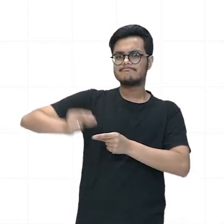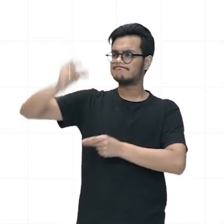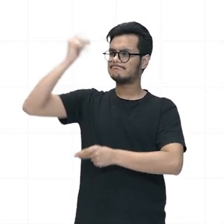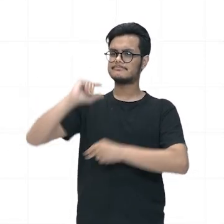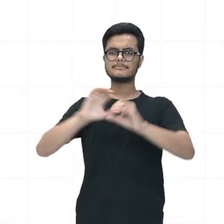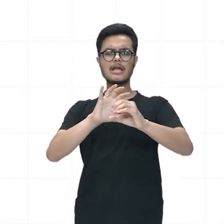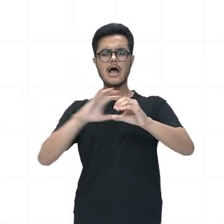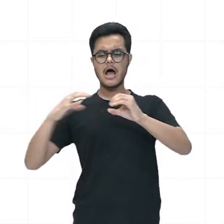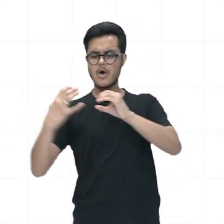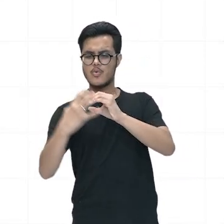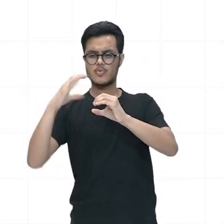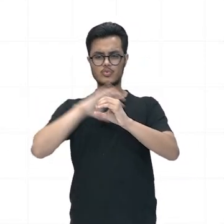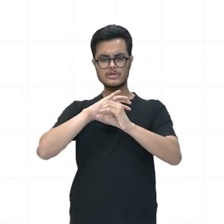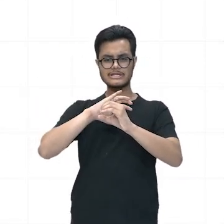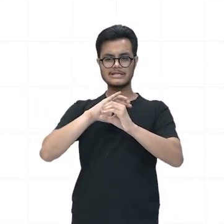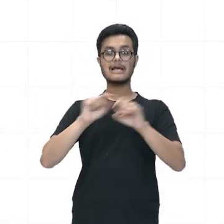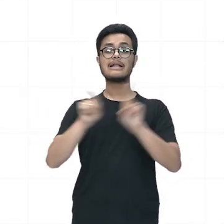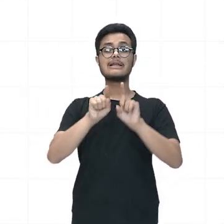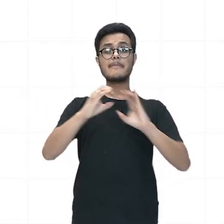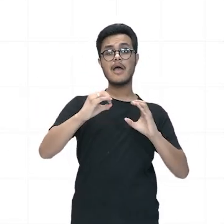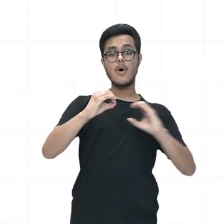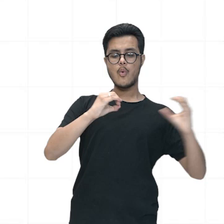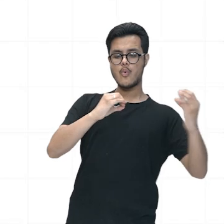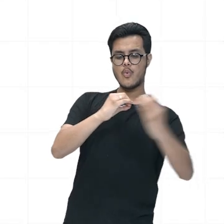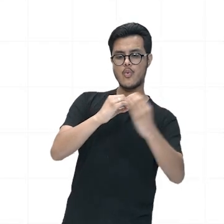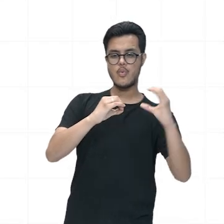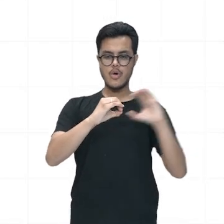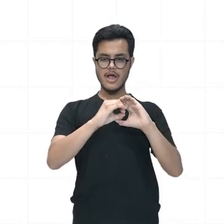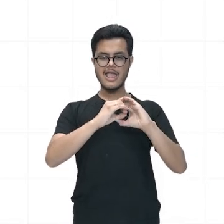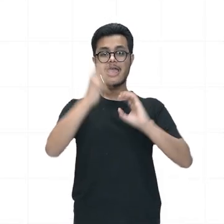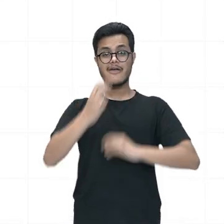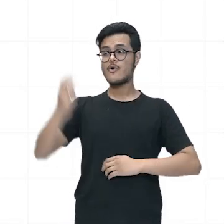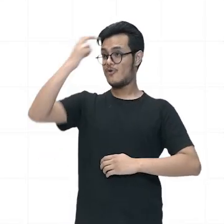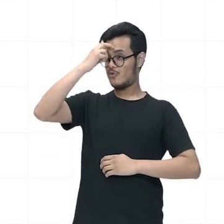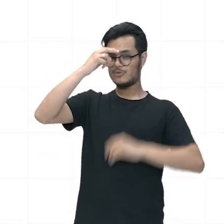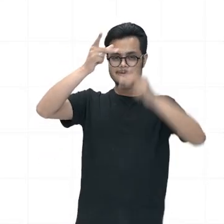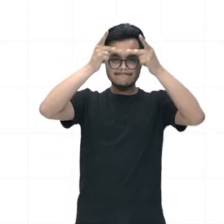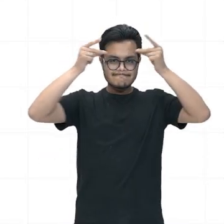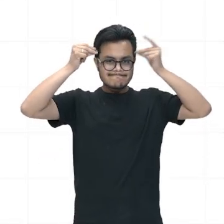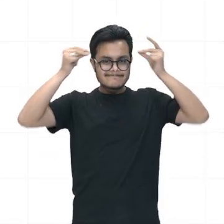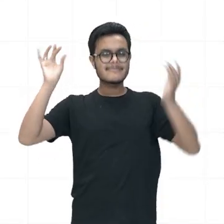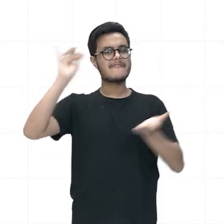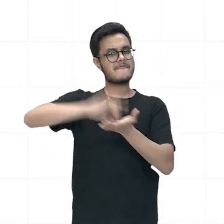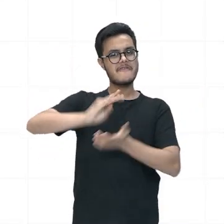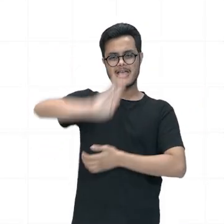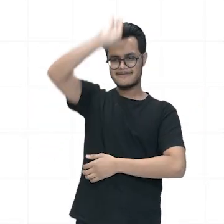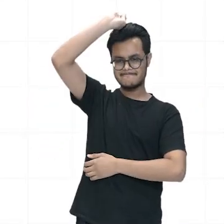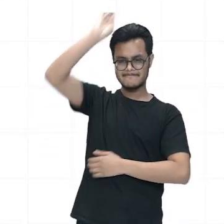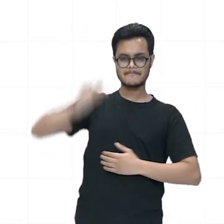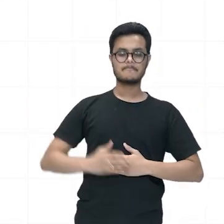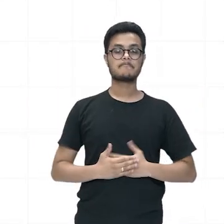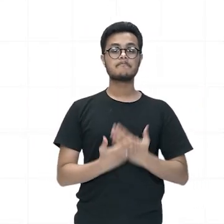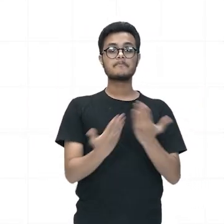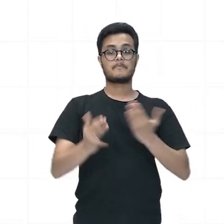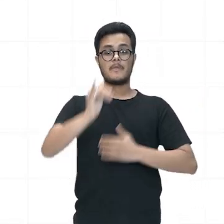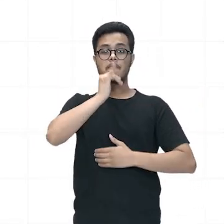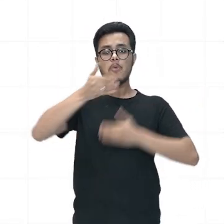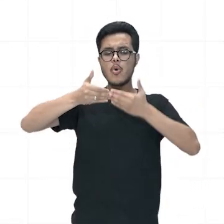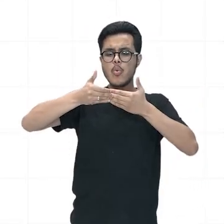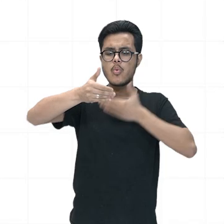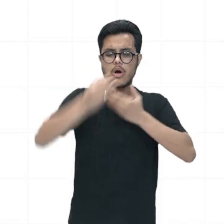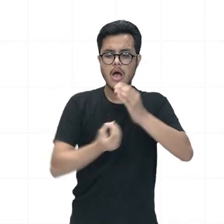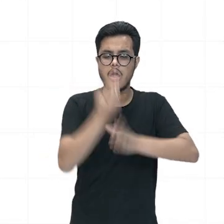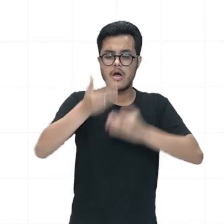foram fortemente influenciadas também por essa cultura greco-romana, tá? Sendo ela o ponto de